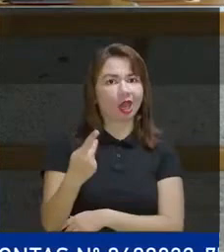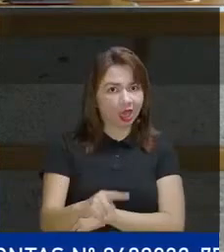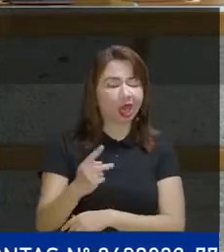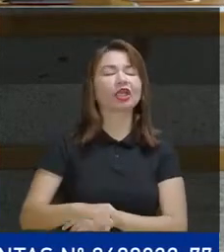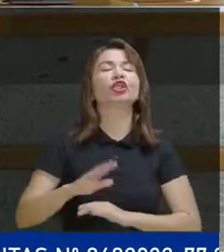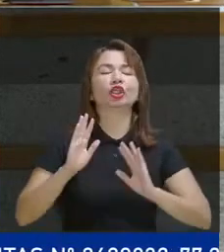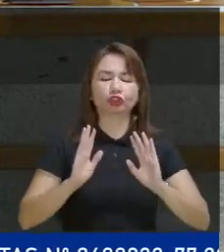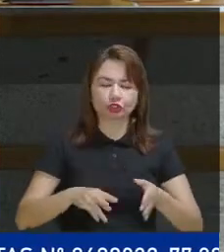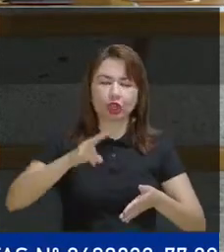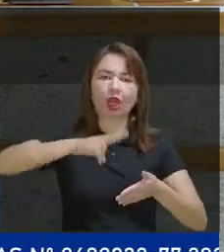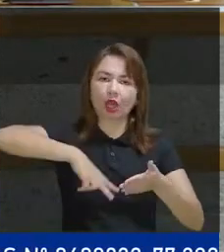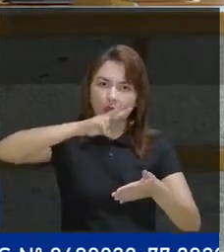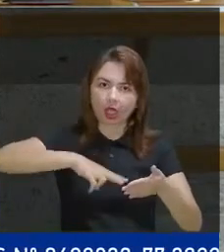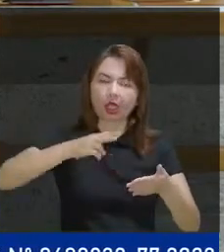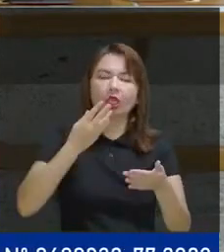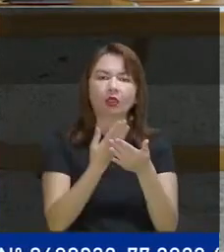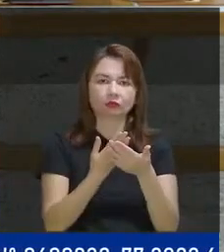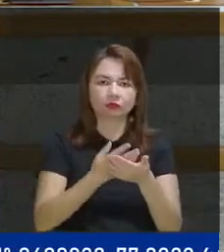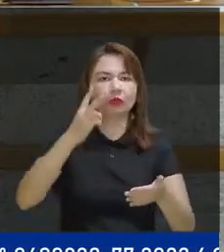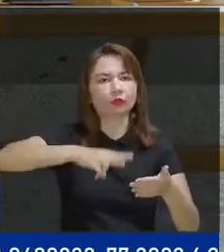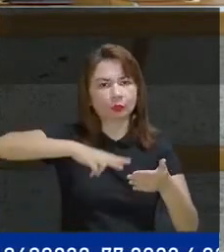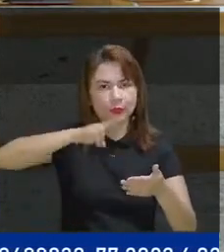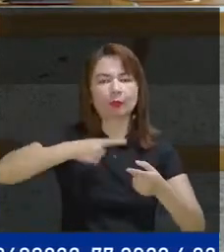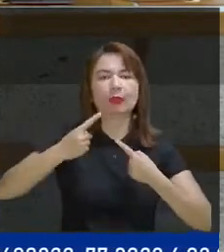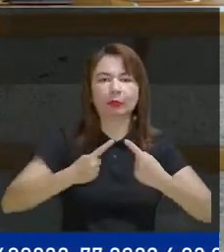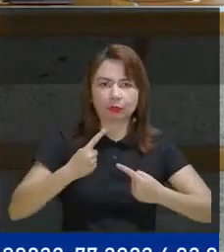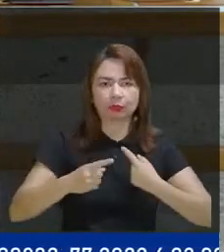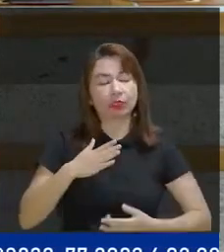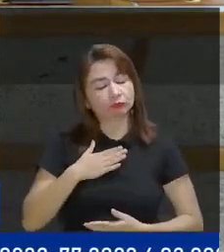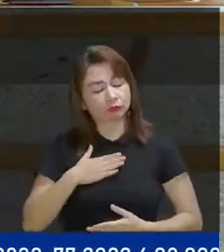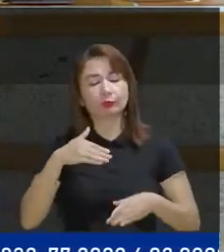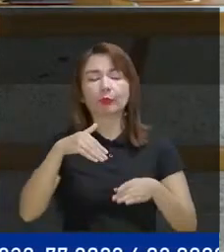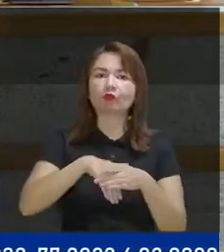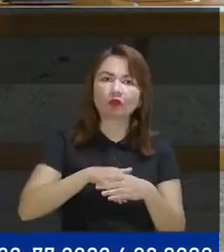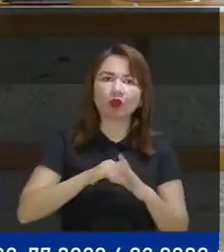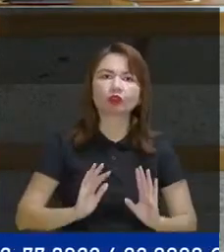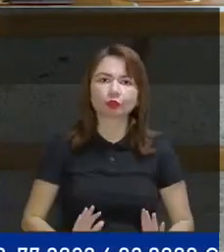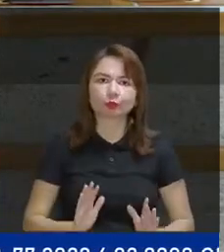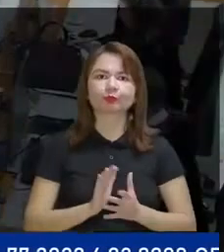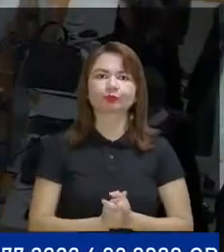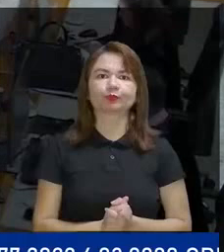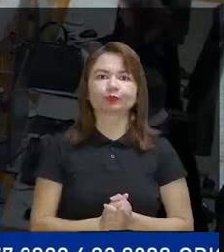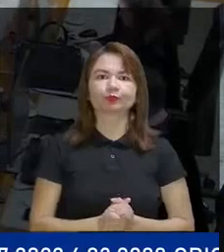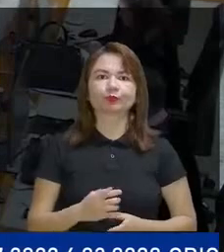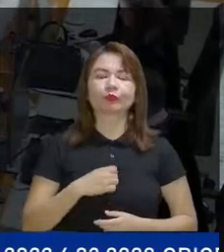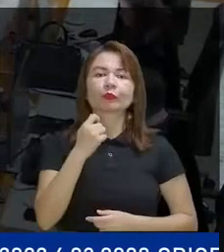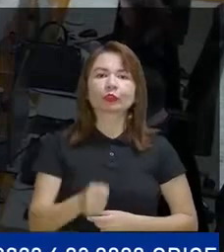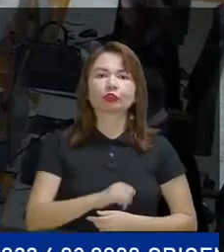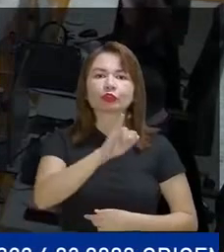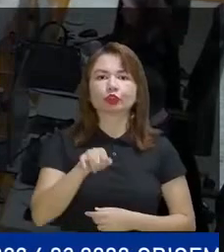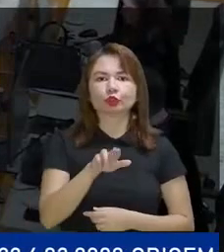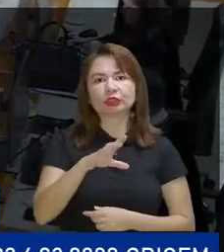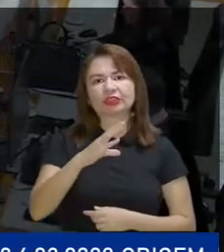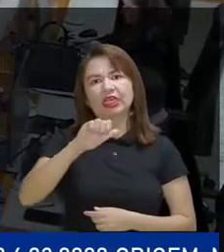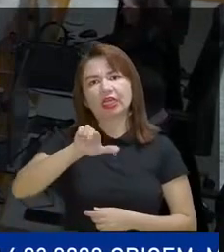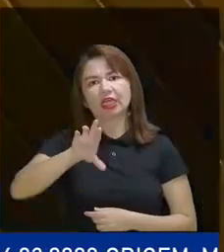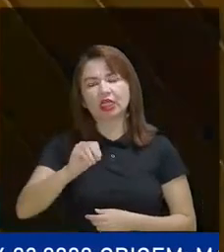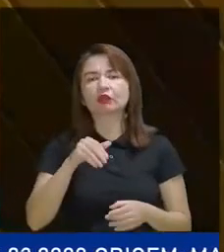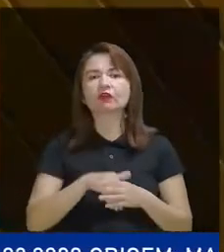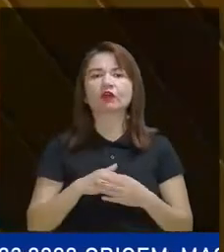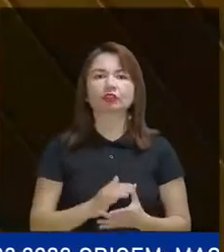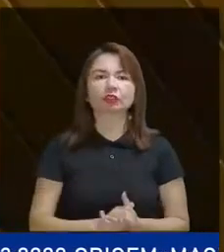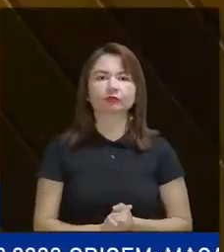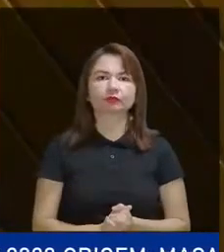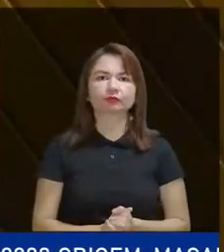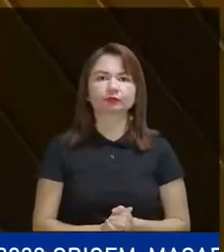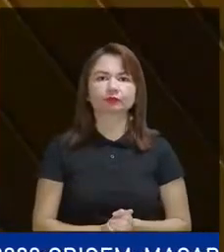colegiado do qual eu faço parte, Excelências. Esse é meu voto. Perfeito. Como vota, juiz Juscelio Neto? Obrigado, presidente.